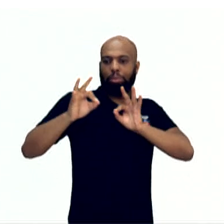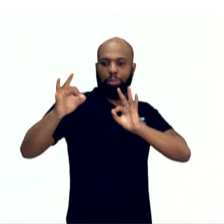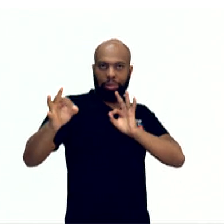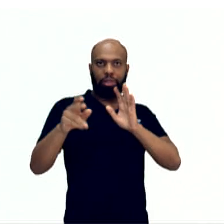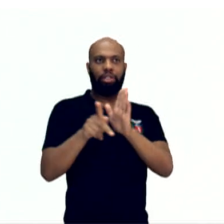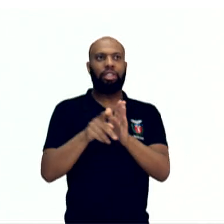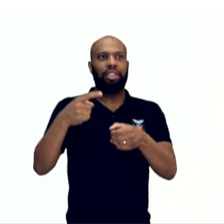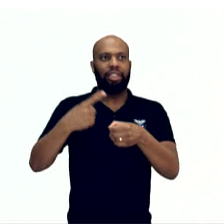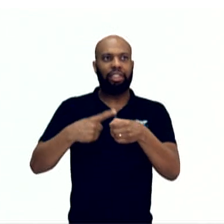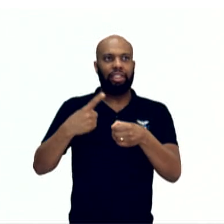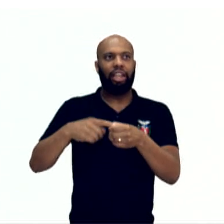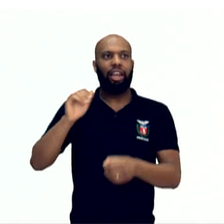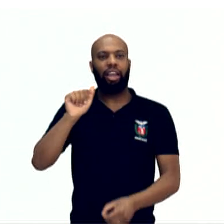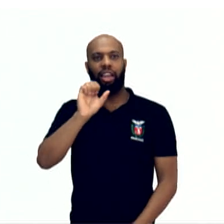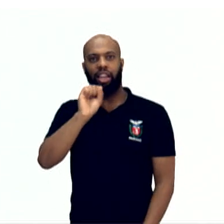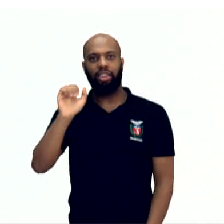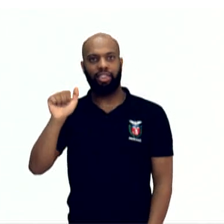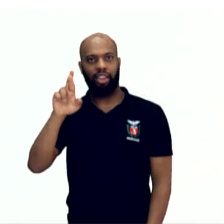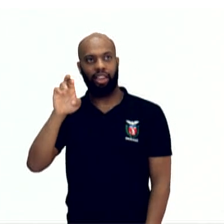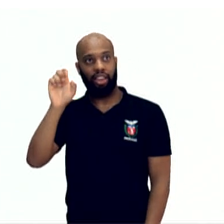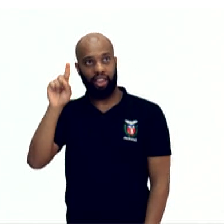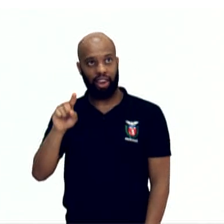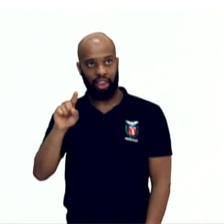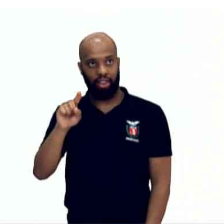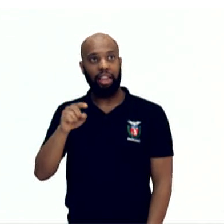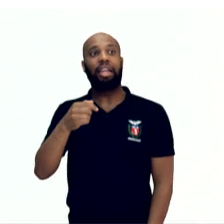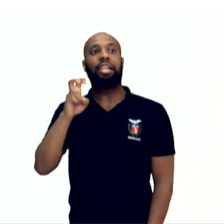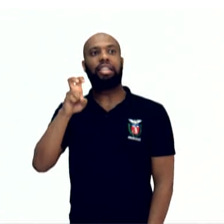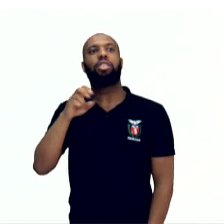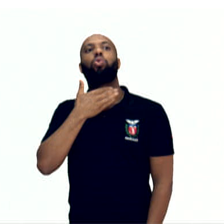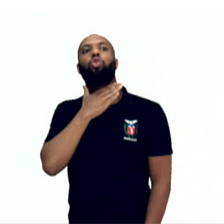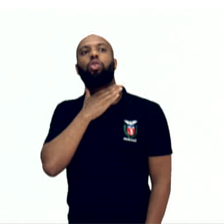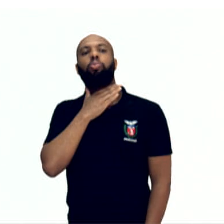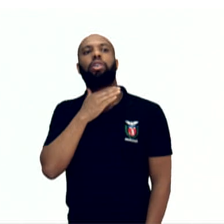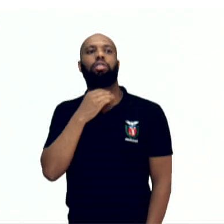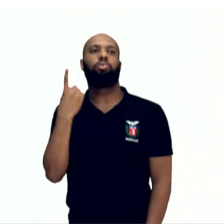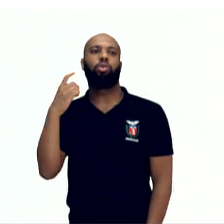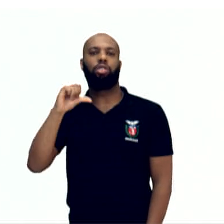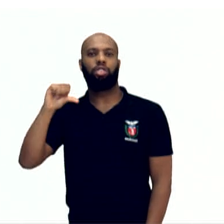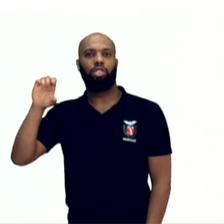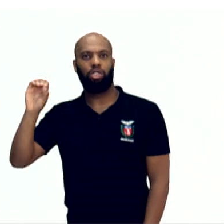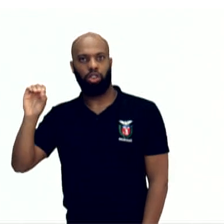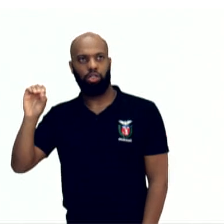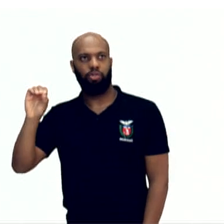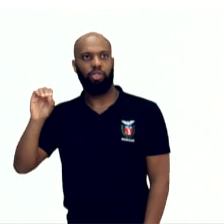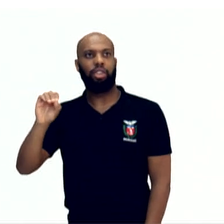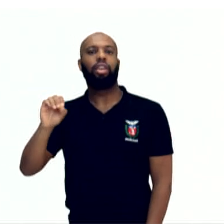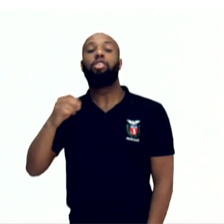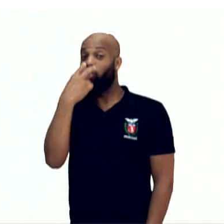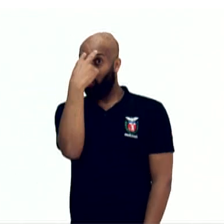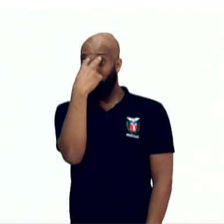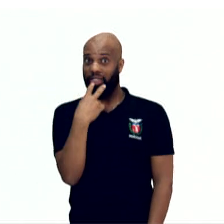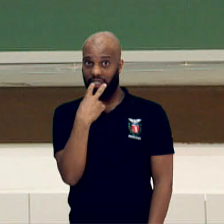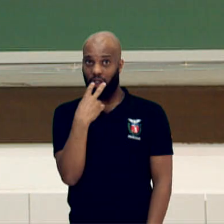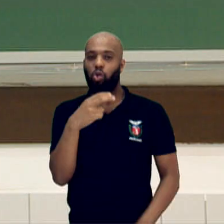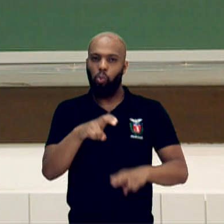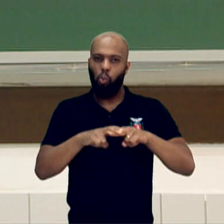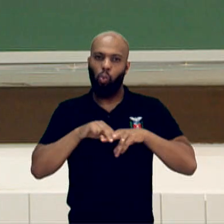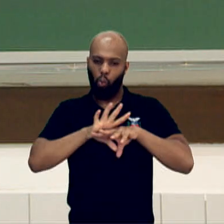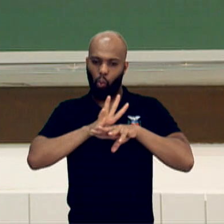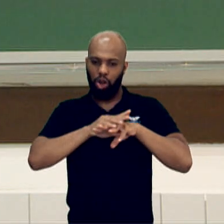de 1909, e perdeu a vista no período da dentição devido a uma doença chamada dor